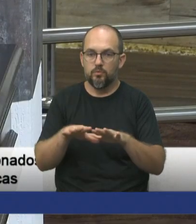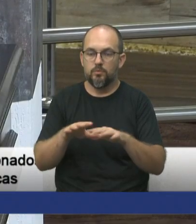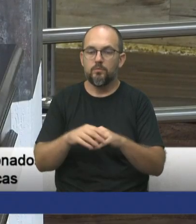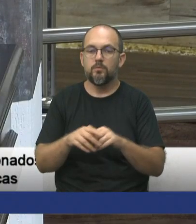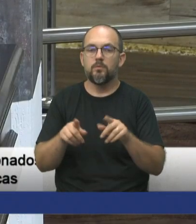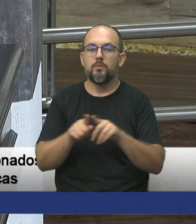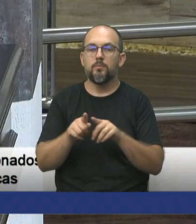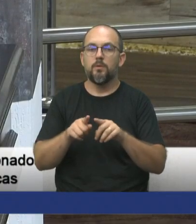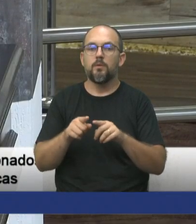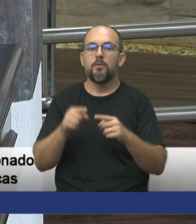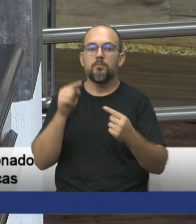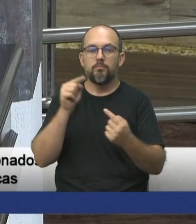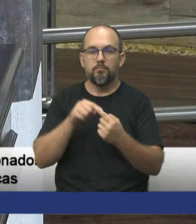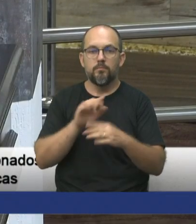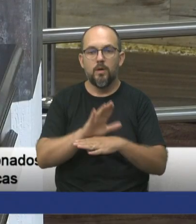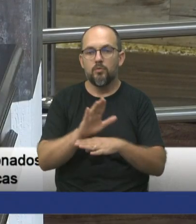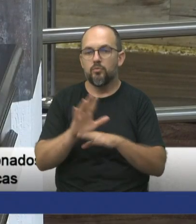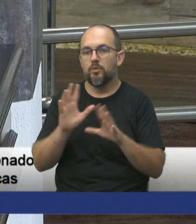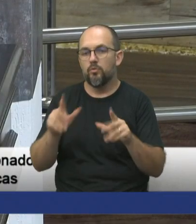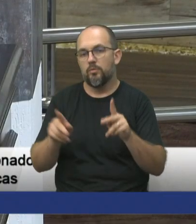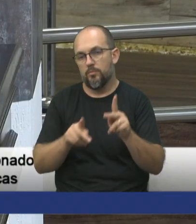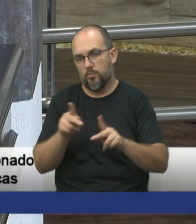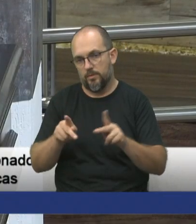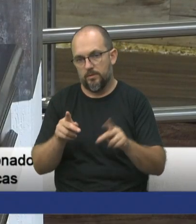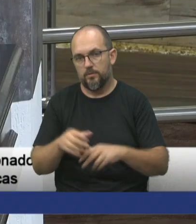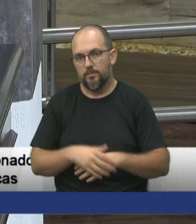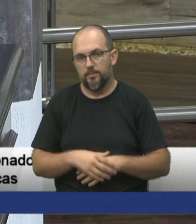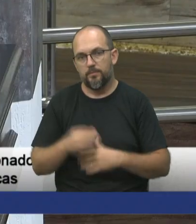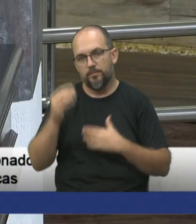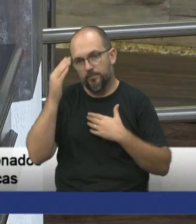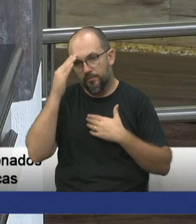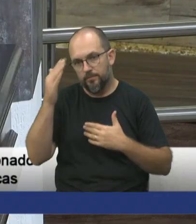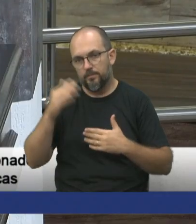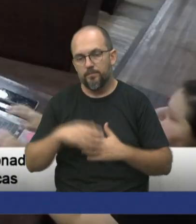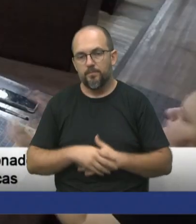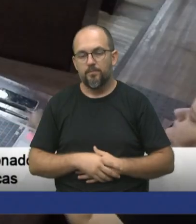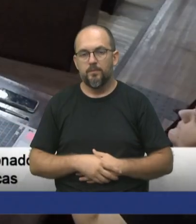e eficazes para toda a população. Muito obrigado.